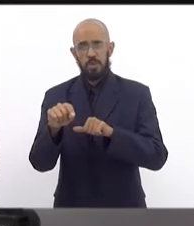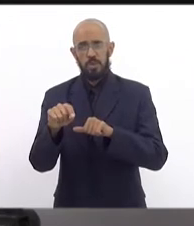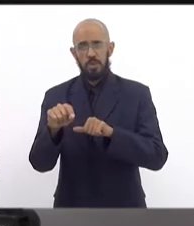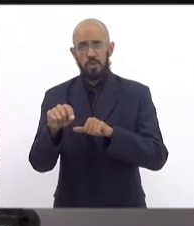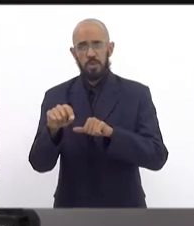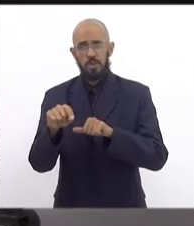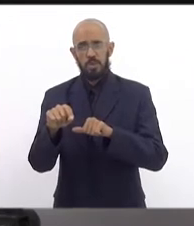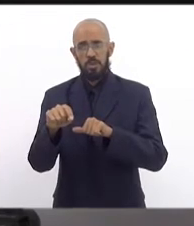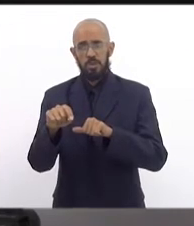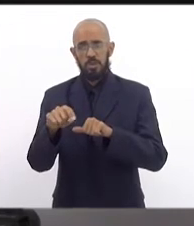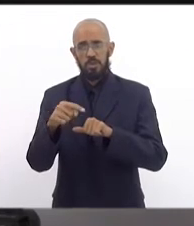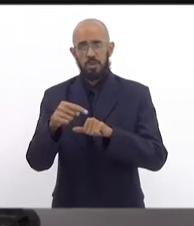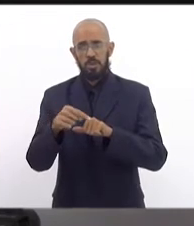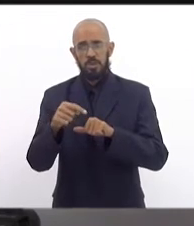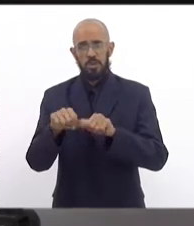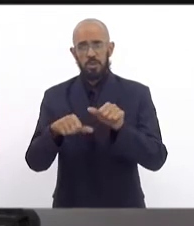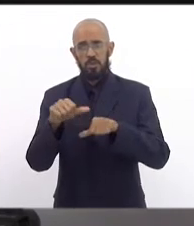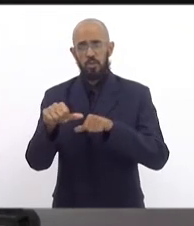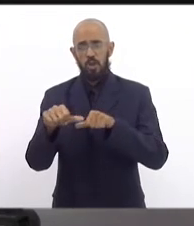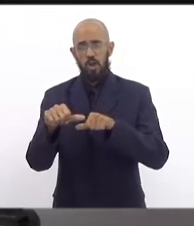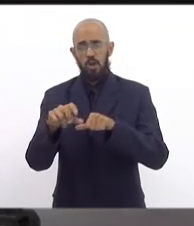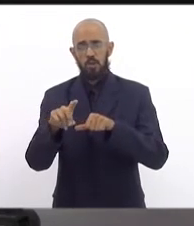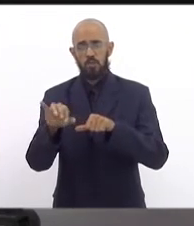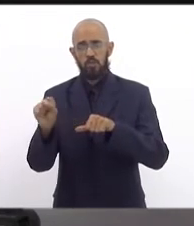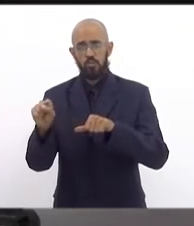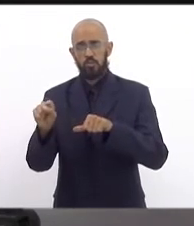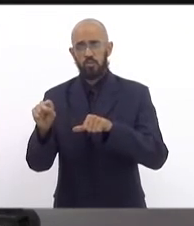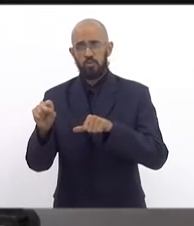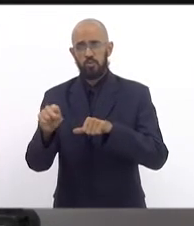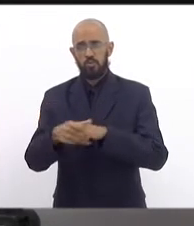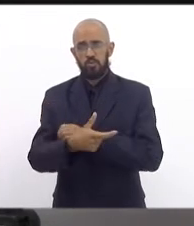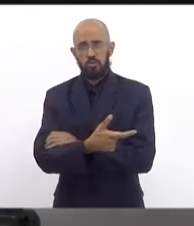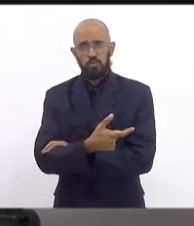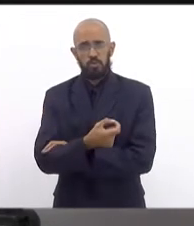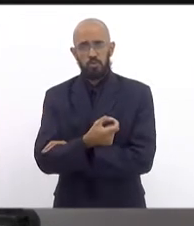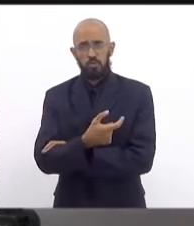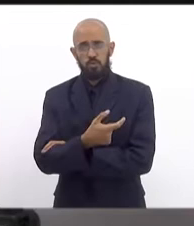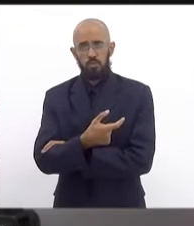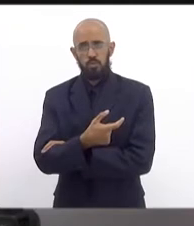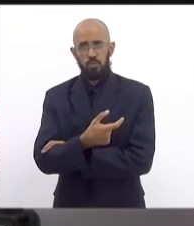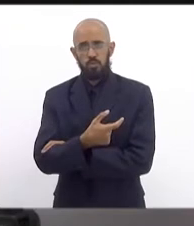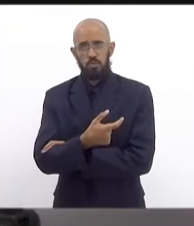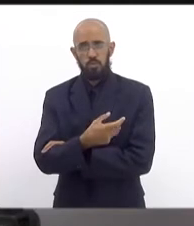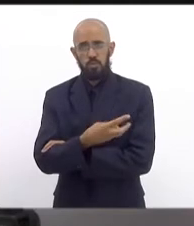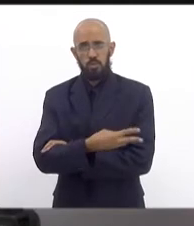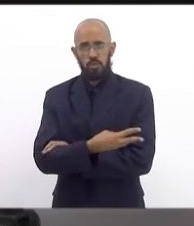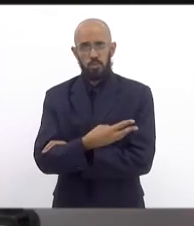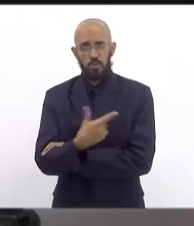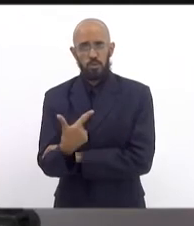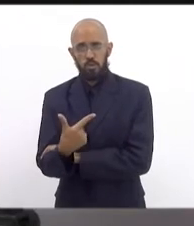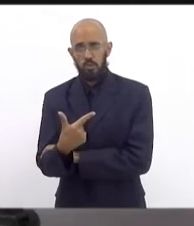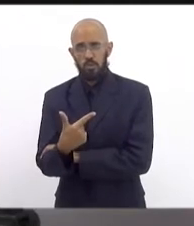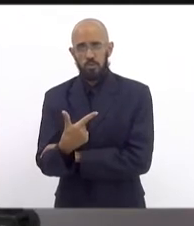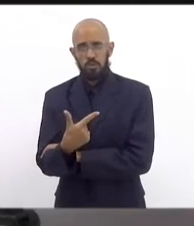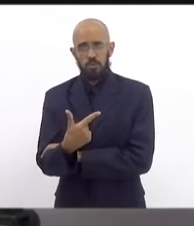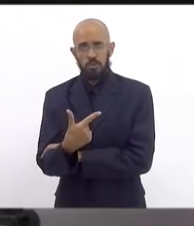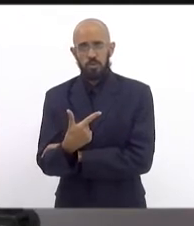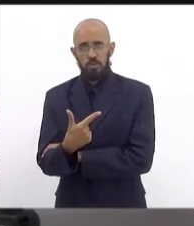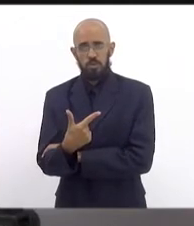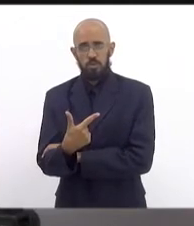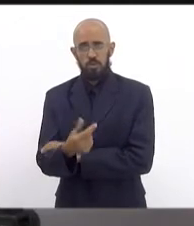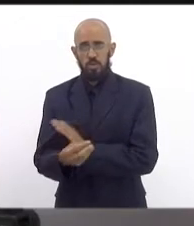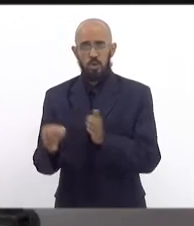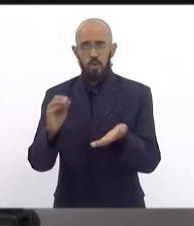ele troca a data de 2032 eles chamam para